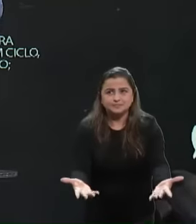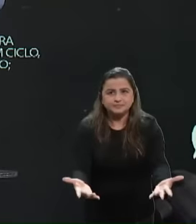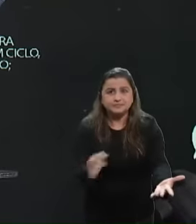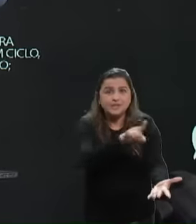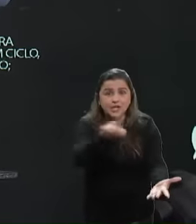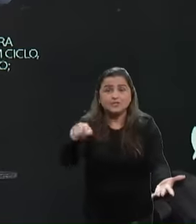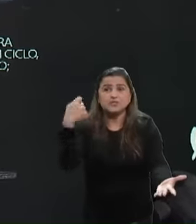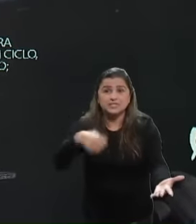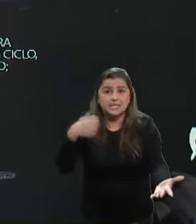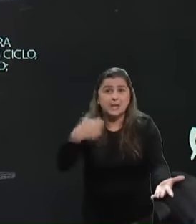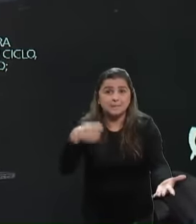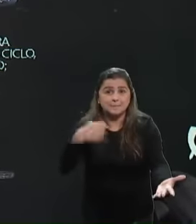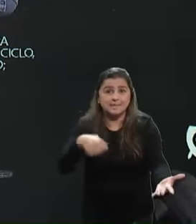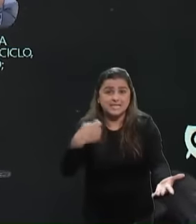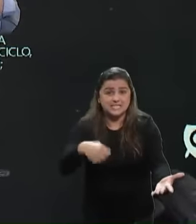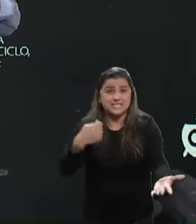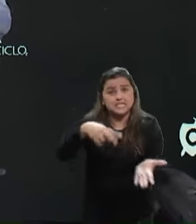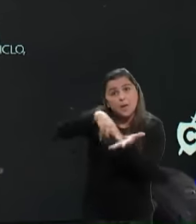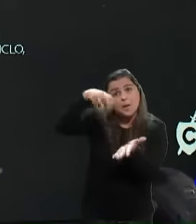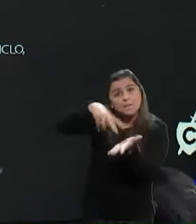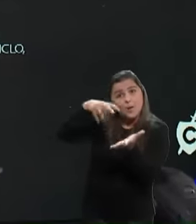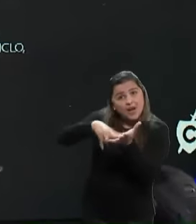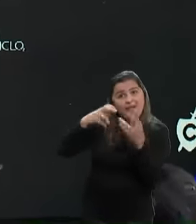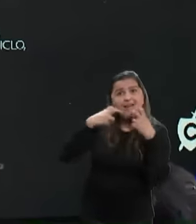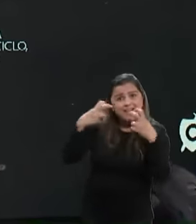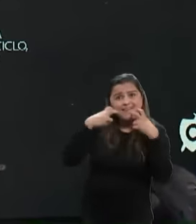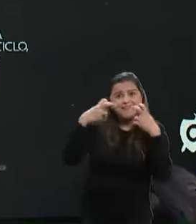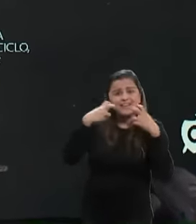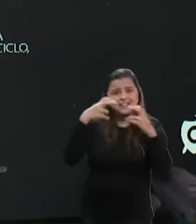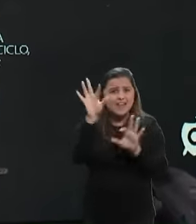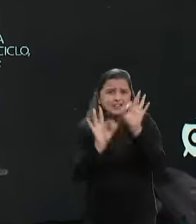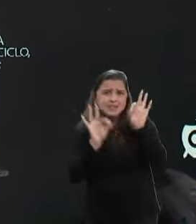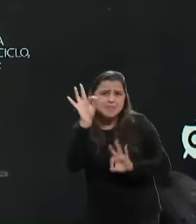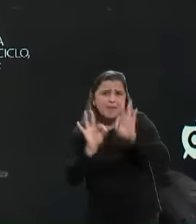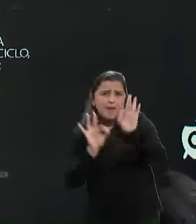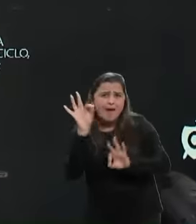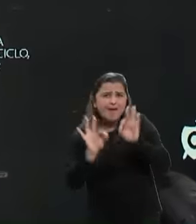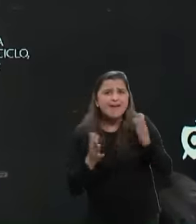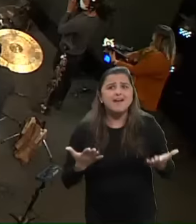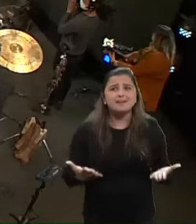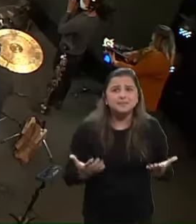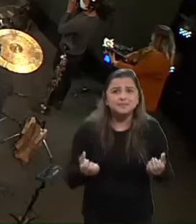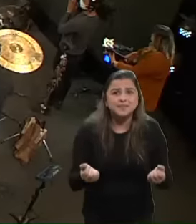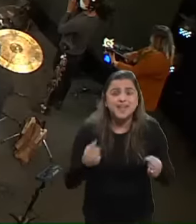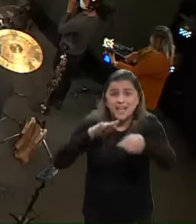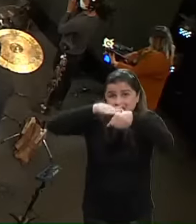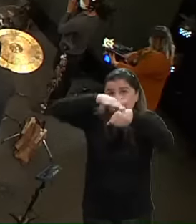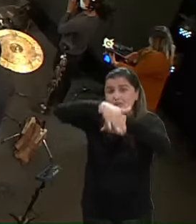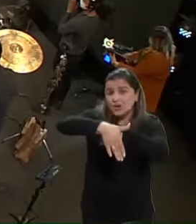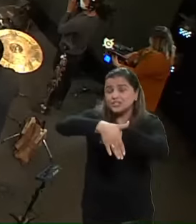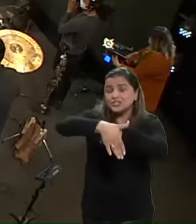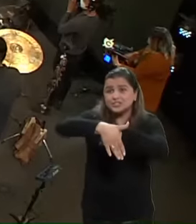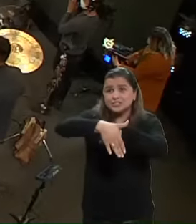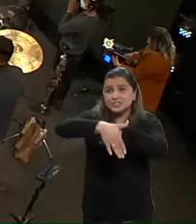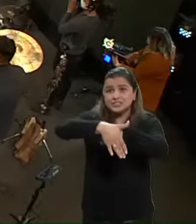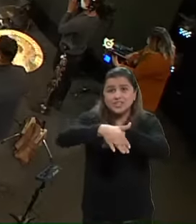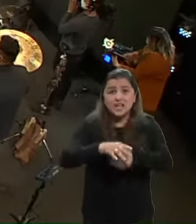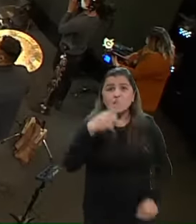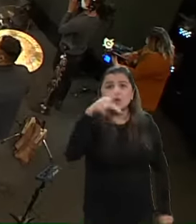Você tem que finalizar pulando e gritando. Se prepara. Essa noite